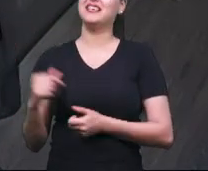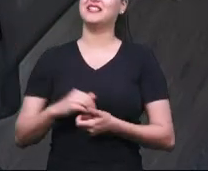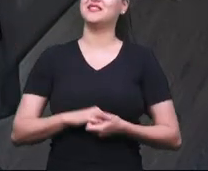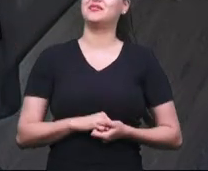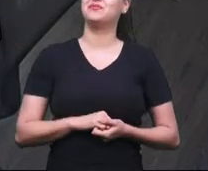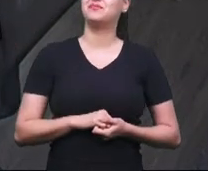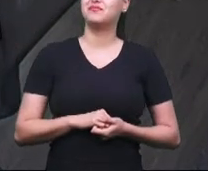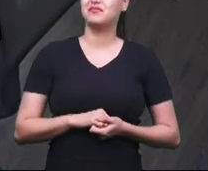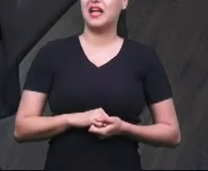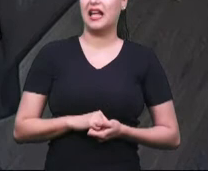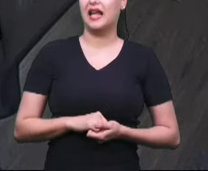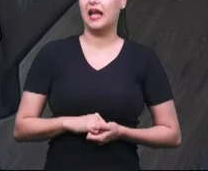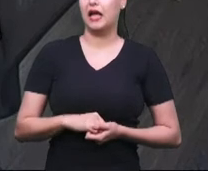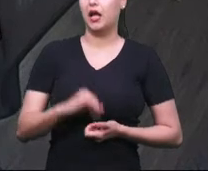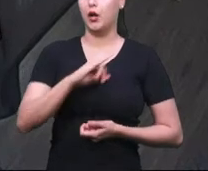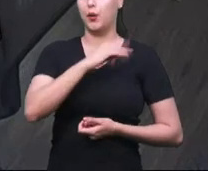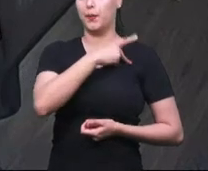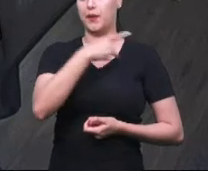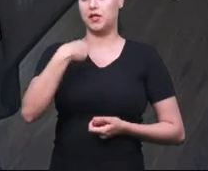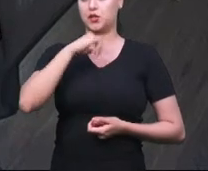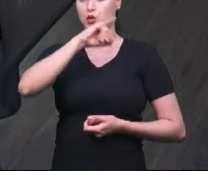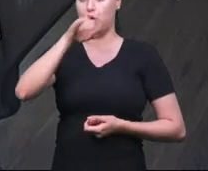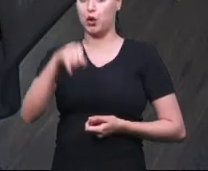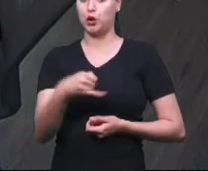assim: Antônio Carlos,